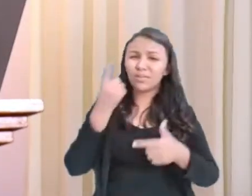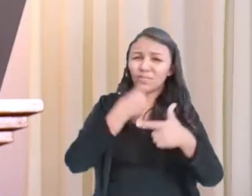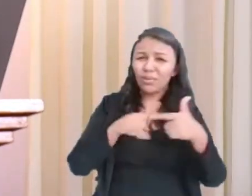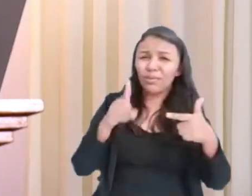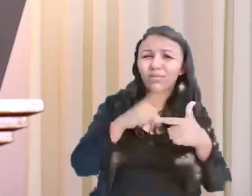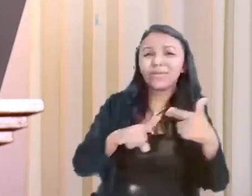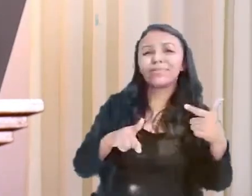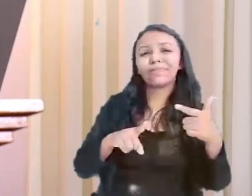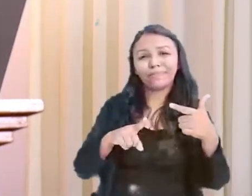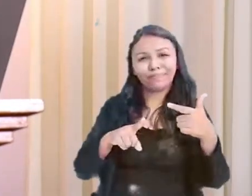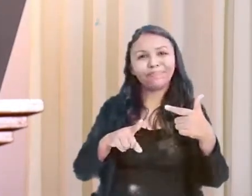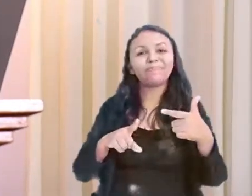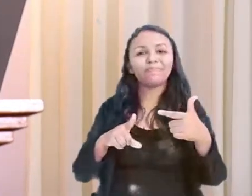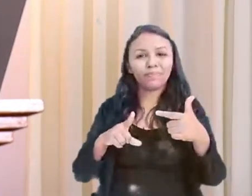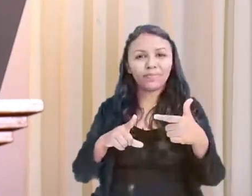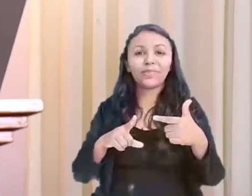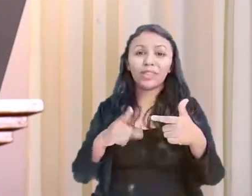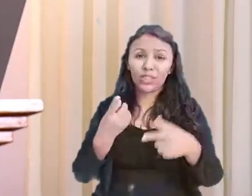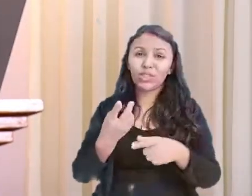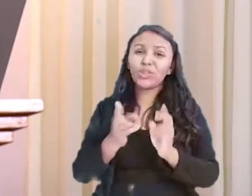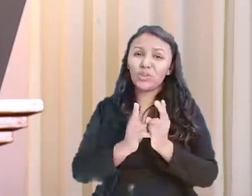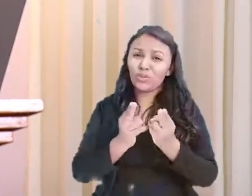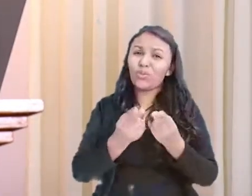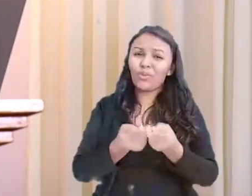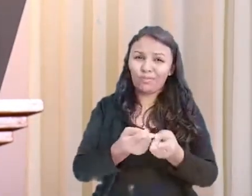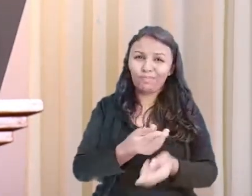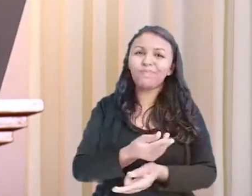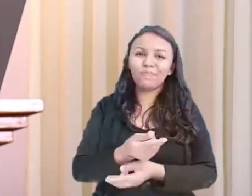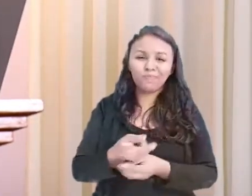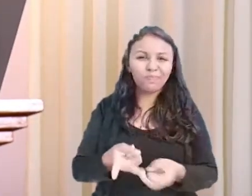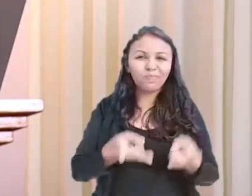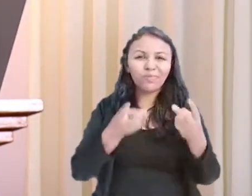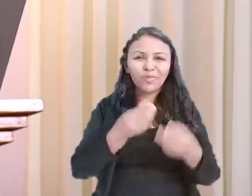viveu o Noé em seus dias, Deus agora